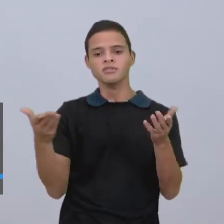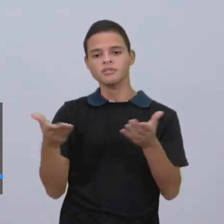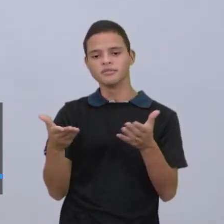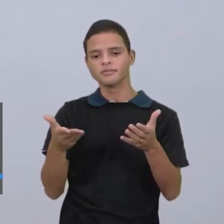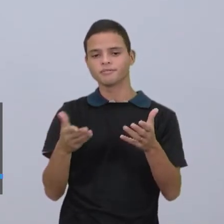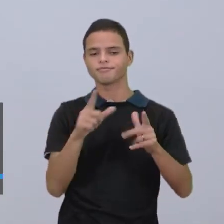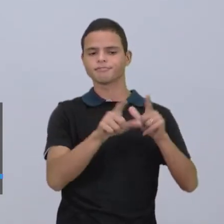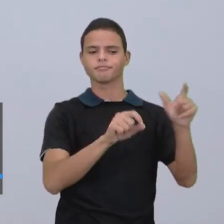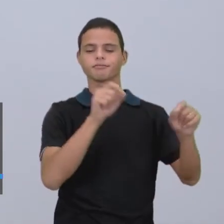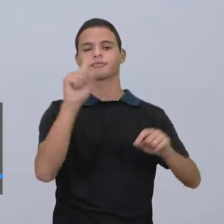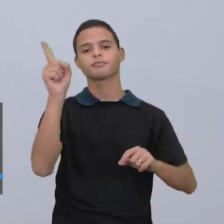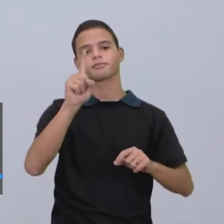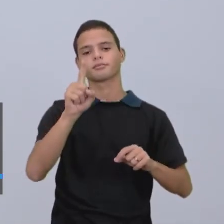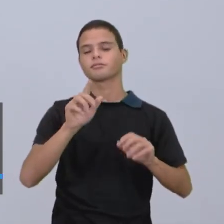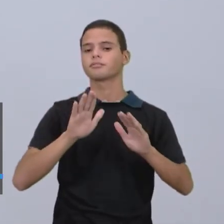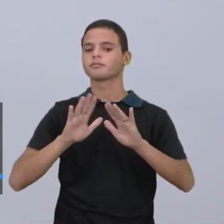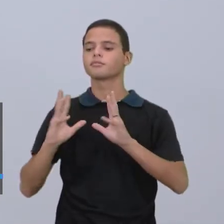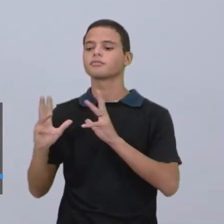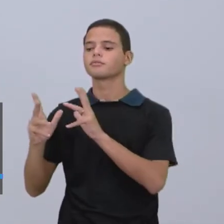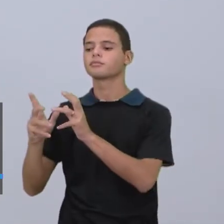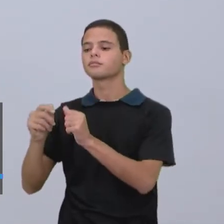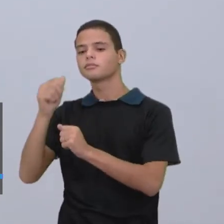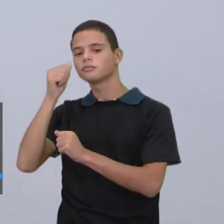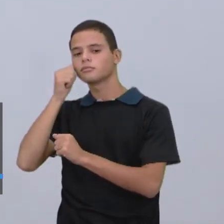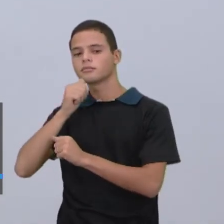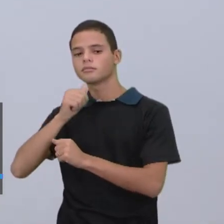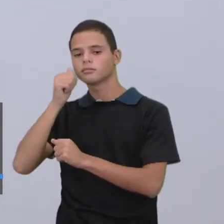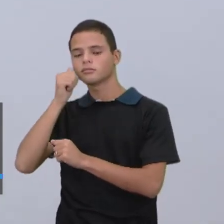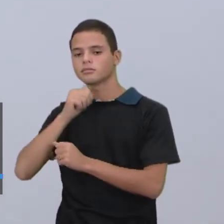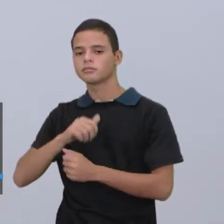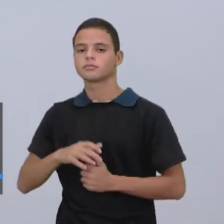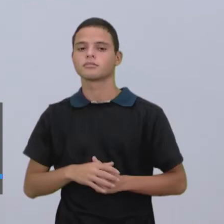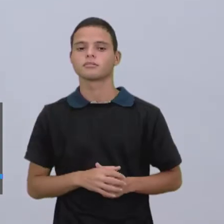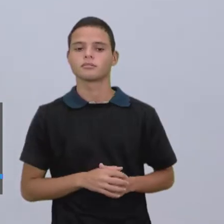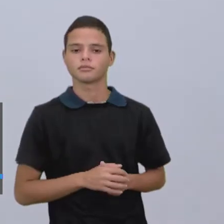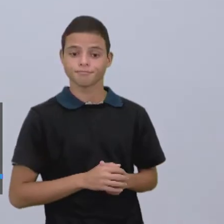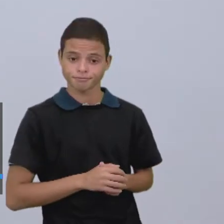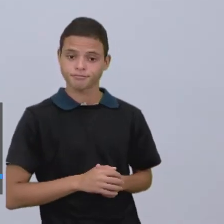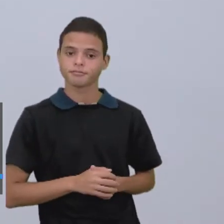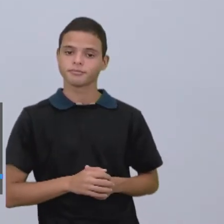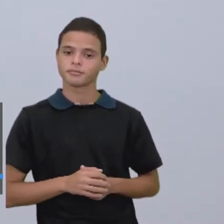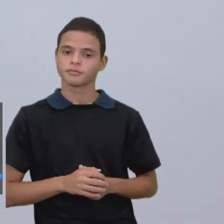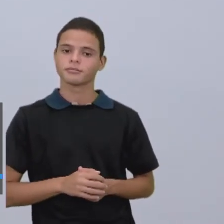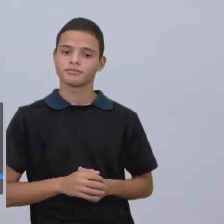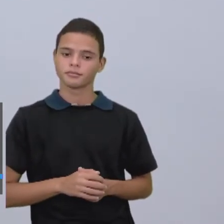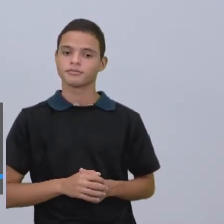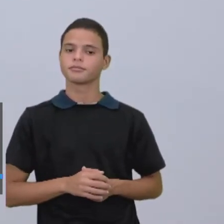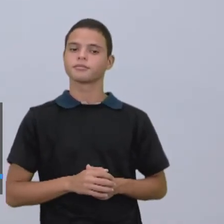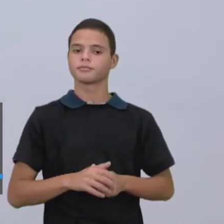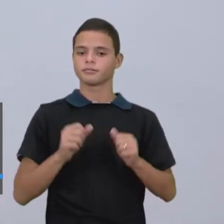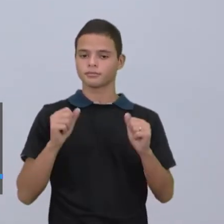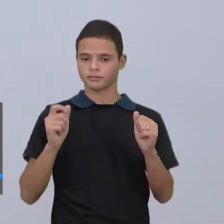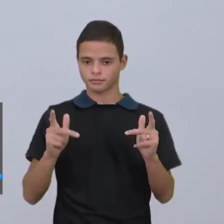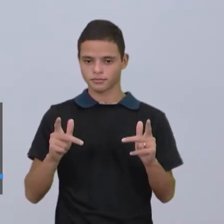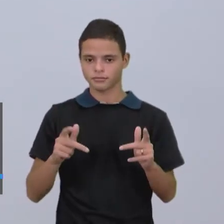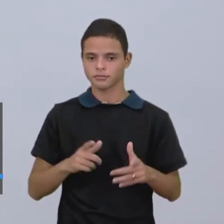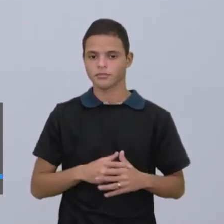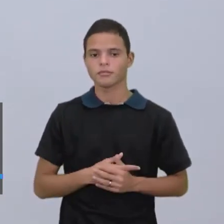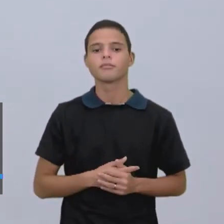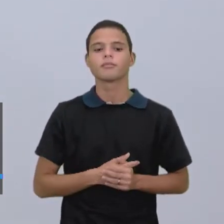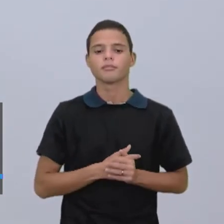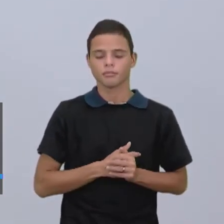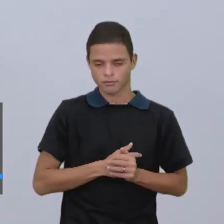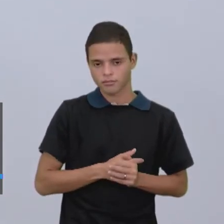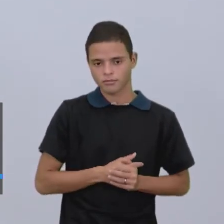sortear aleatoriamente. Eu vou pegar todas as meninas, todas as mulheres, todo mundo que é feminino, sexo feminino, pegar todo mundo, ok?